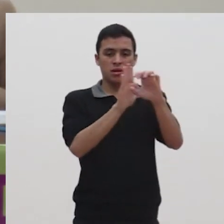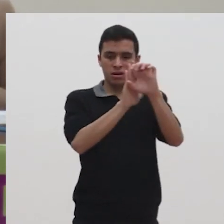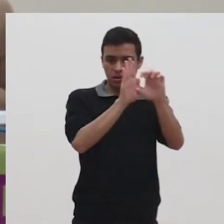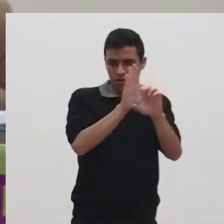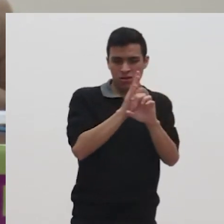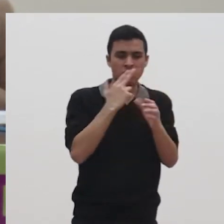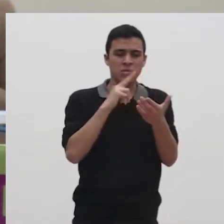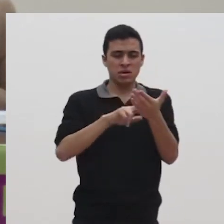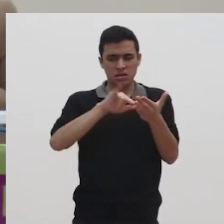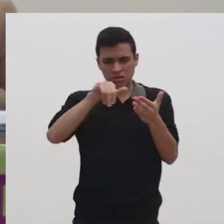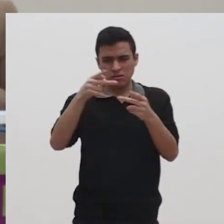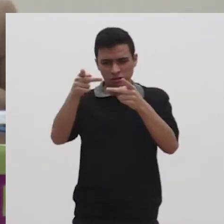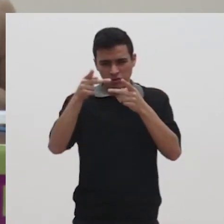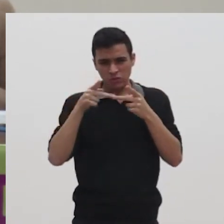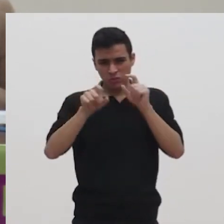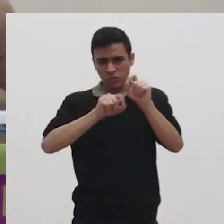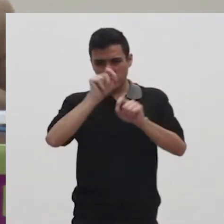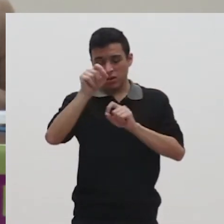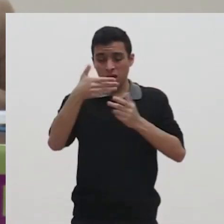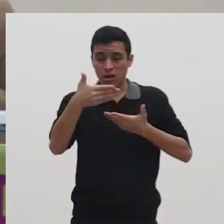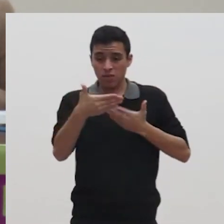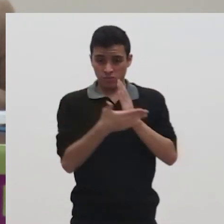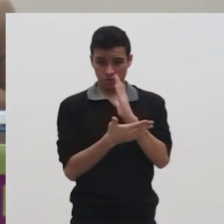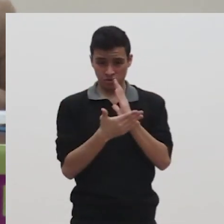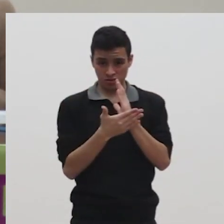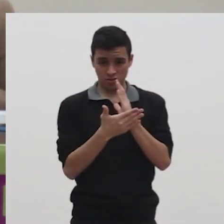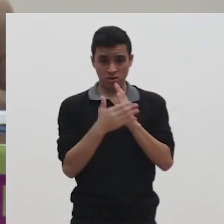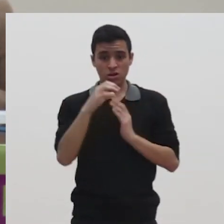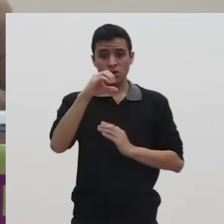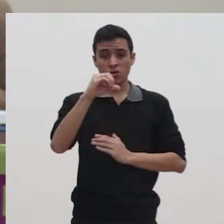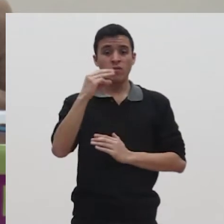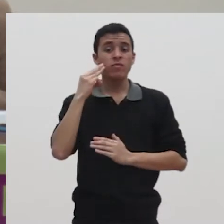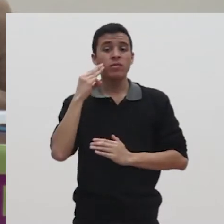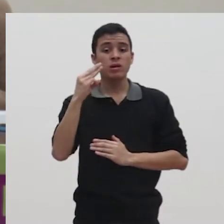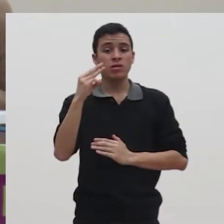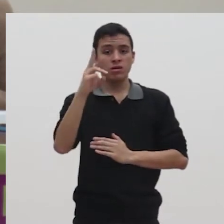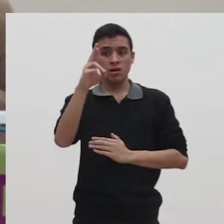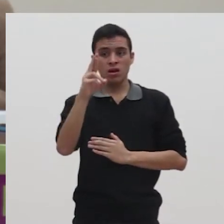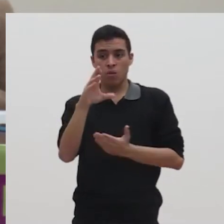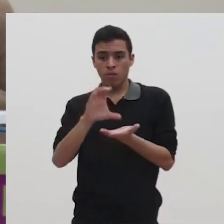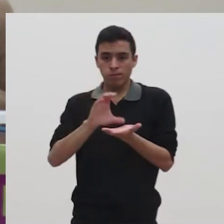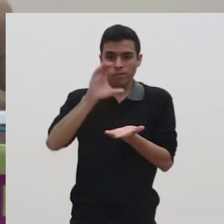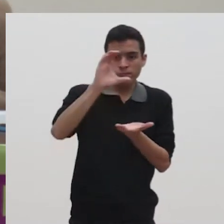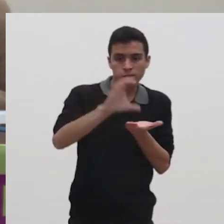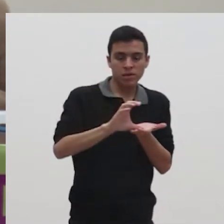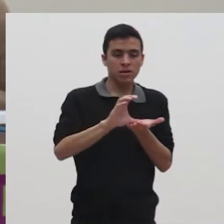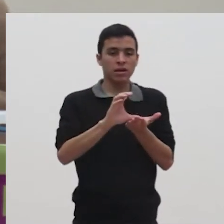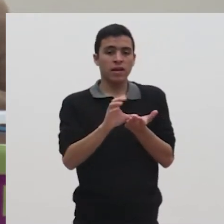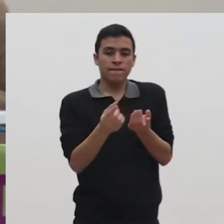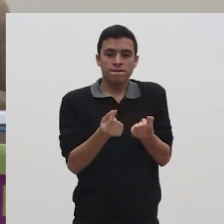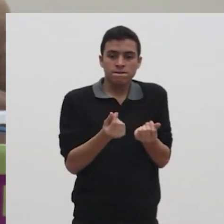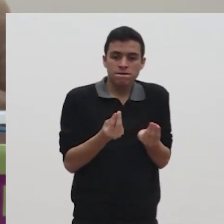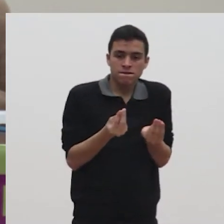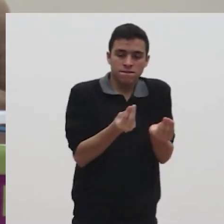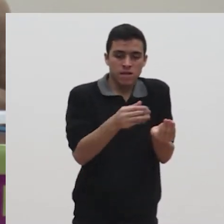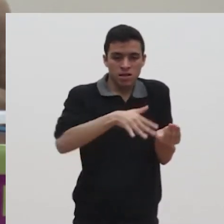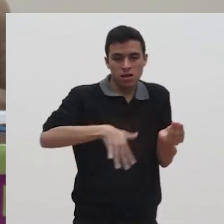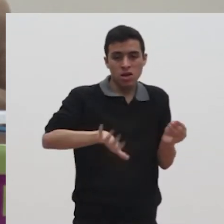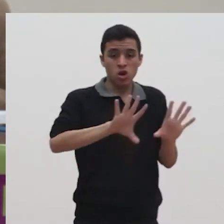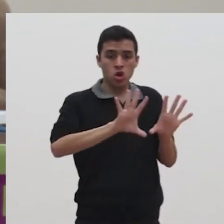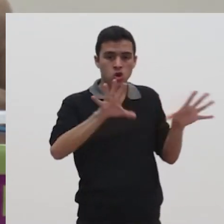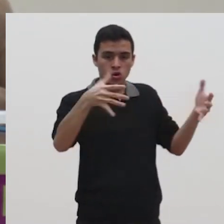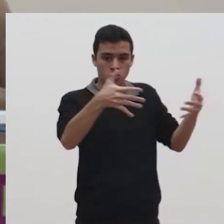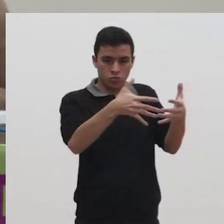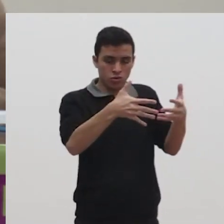uma carta convite e foi aprovado 9,5 milhões para finalizar as obras do condomínio,